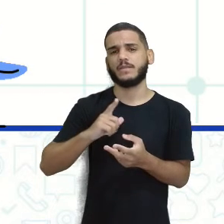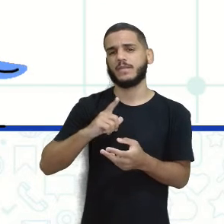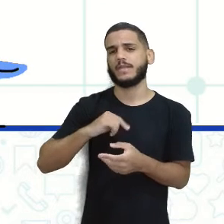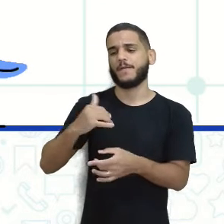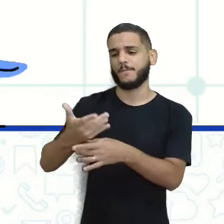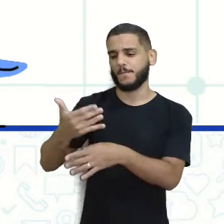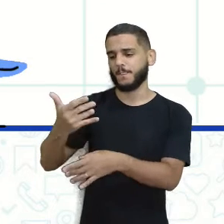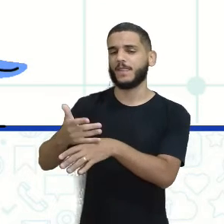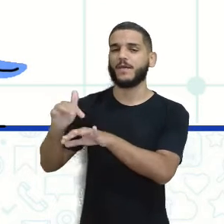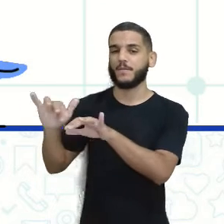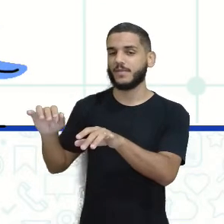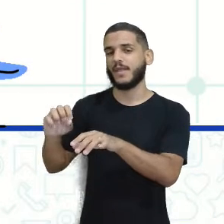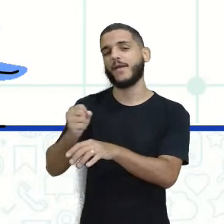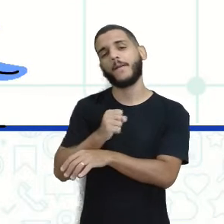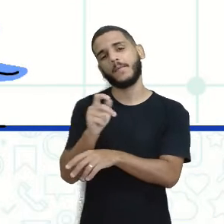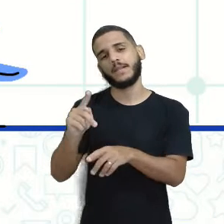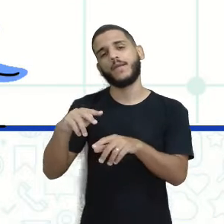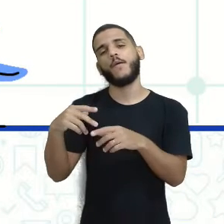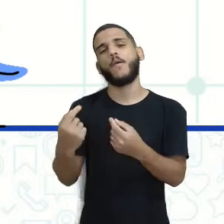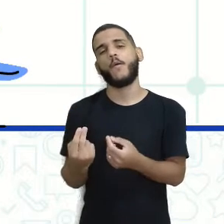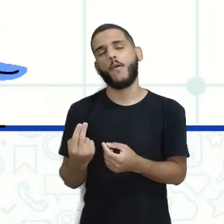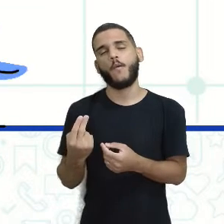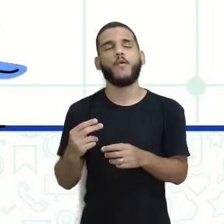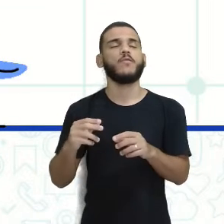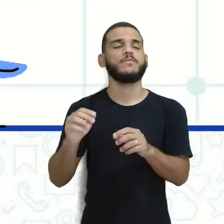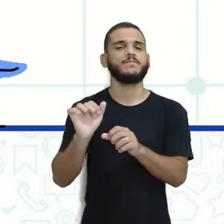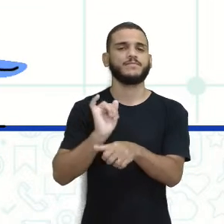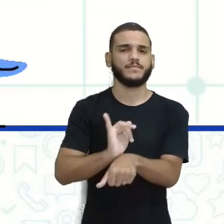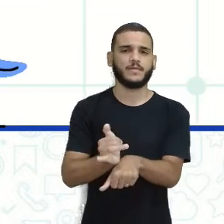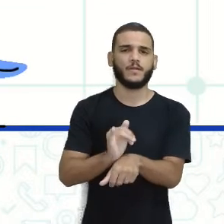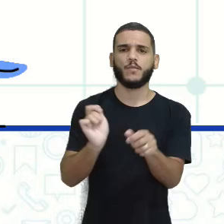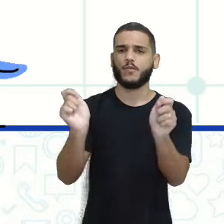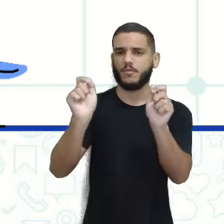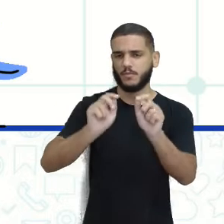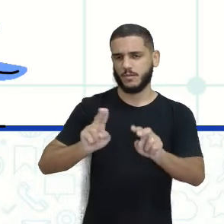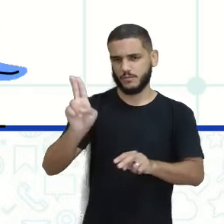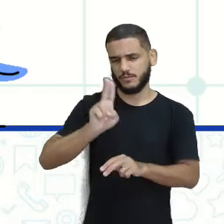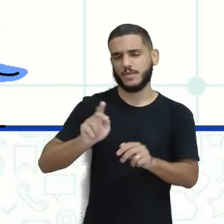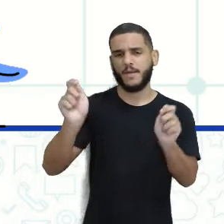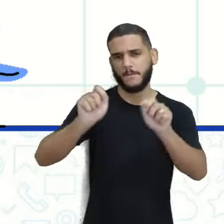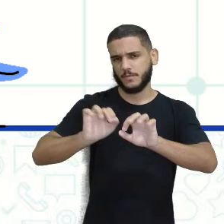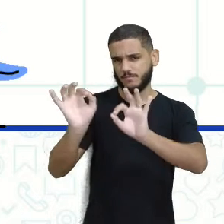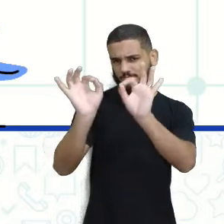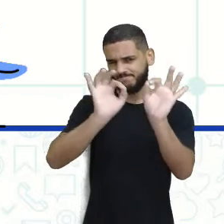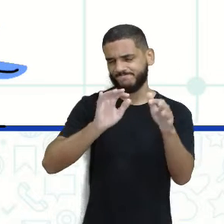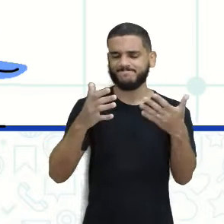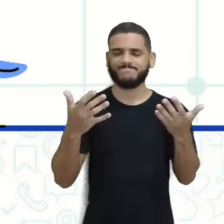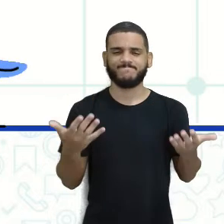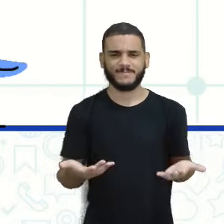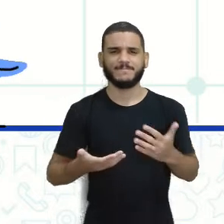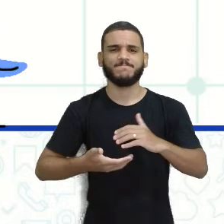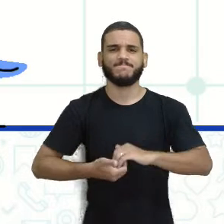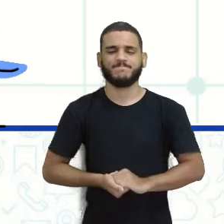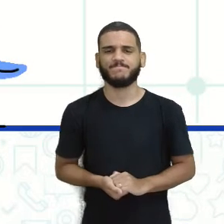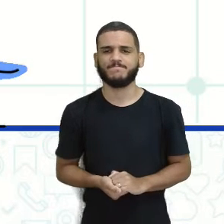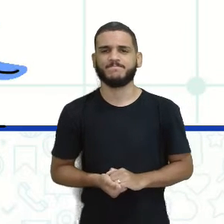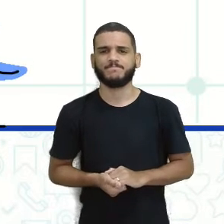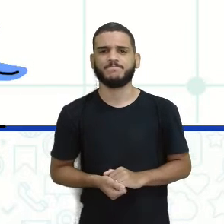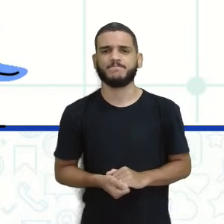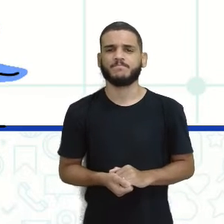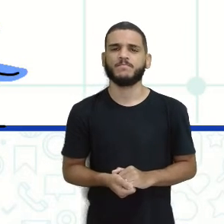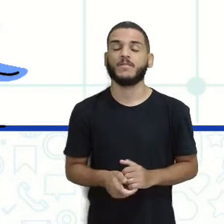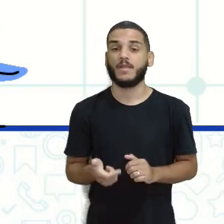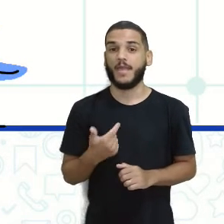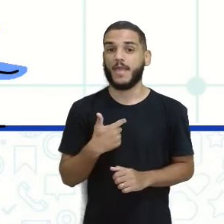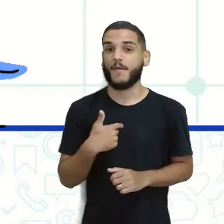comentários aqui no aplicativo. Também pode colocar via YouTube, se você estiver assistindo via o canal do YouTube do Educa Recife, tá bom? Eu quero